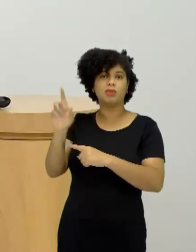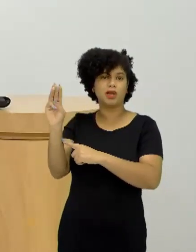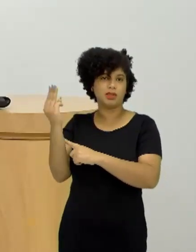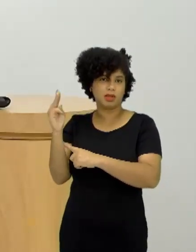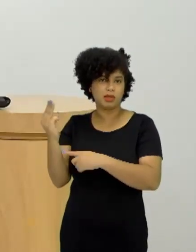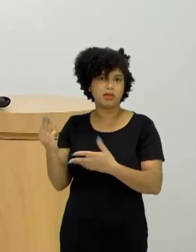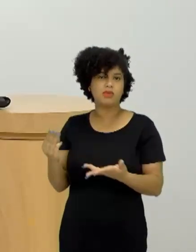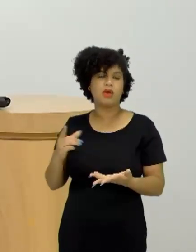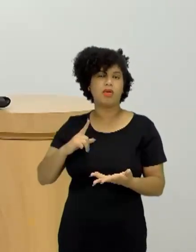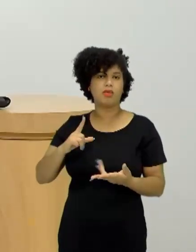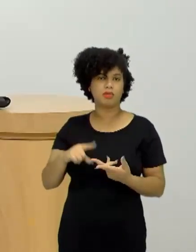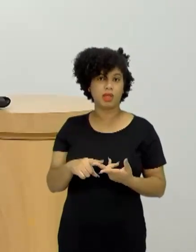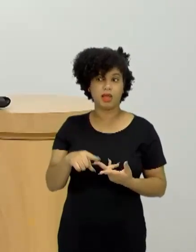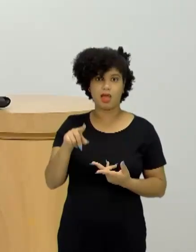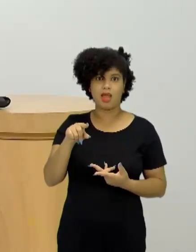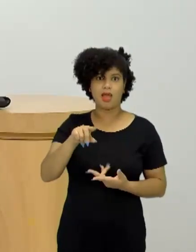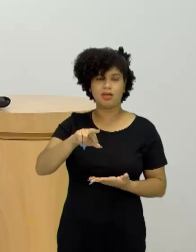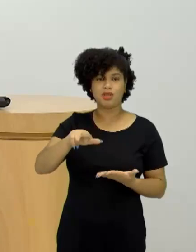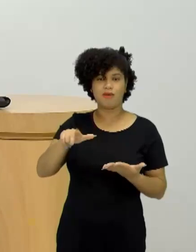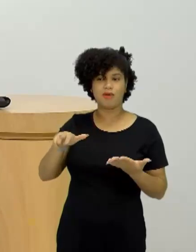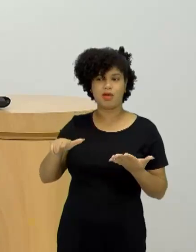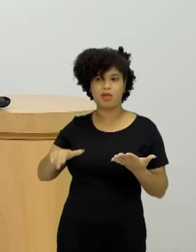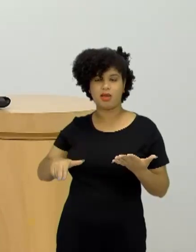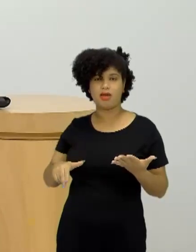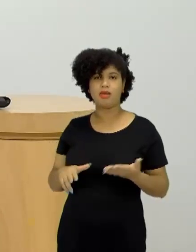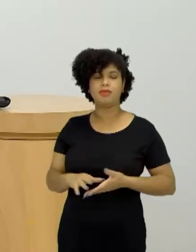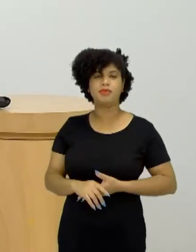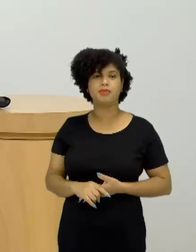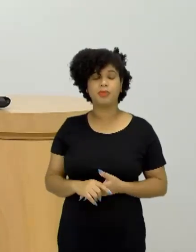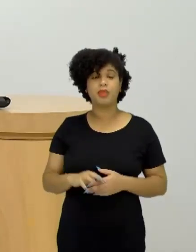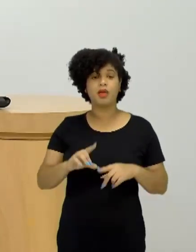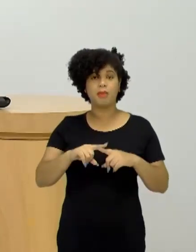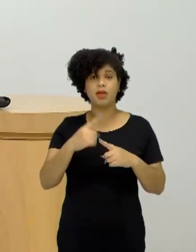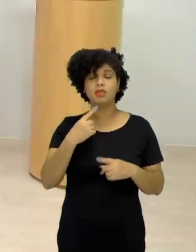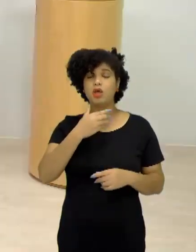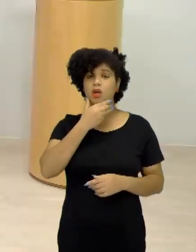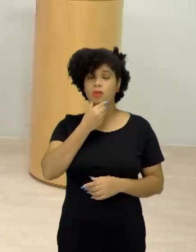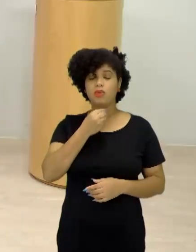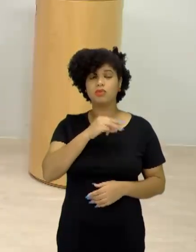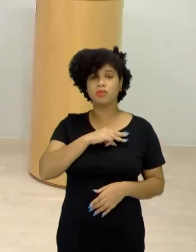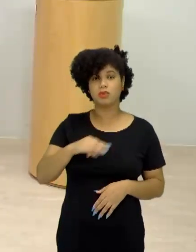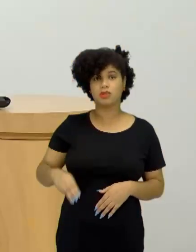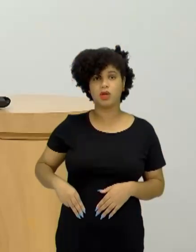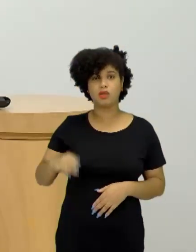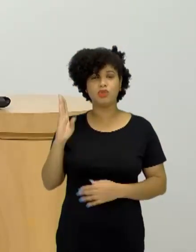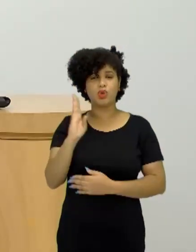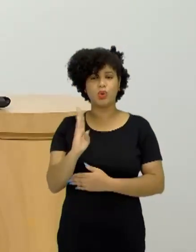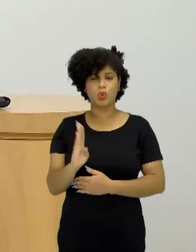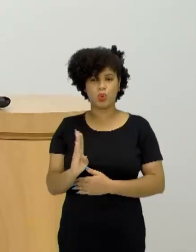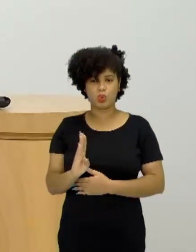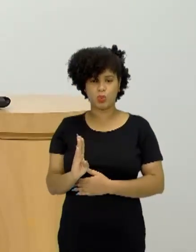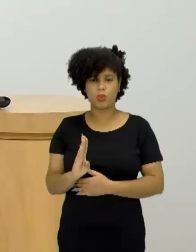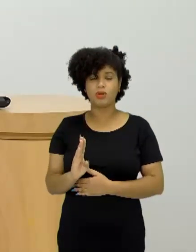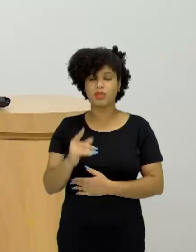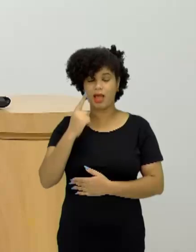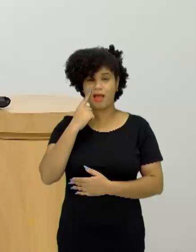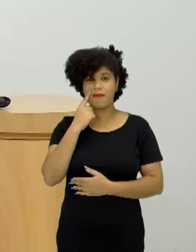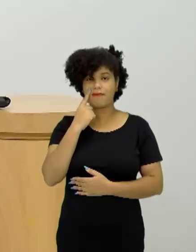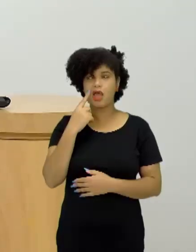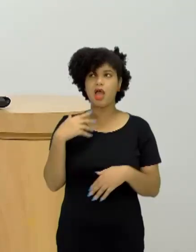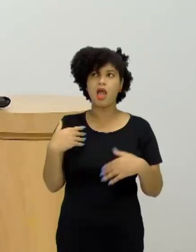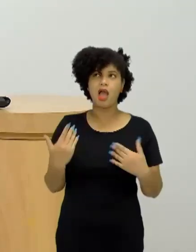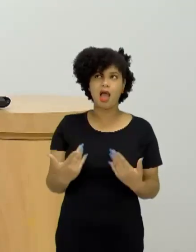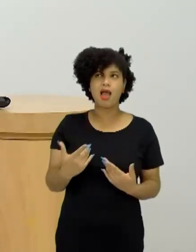composição territorial tão grande e adversa, que no caso, o monarca brasileiro acaba atribuindo-se